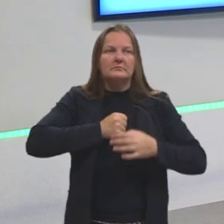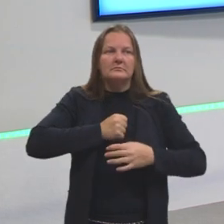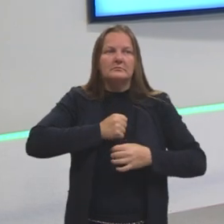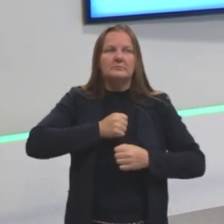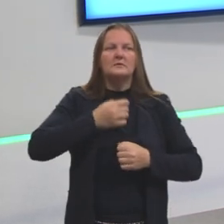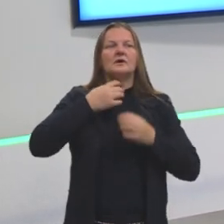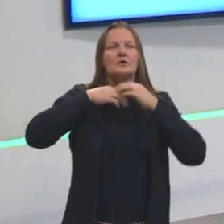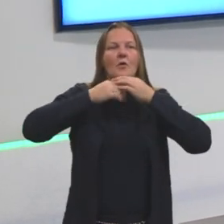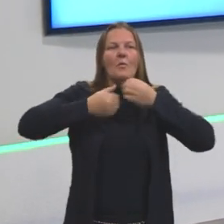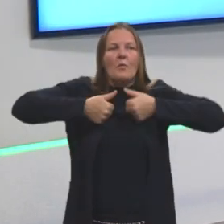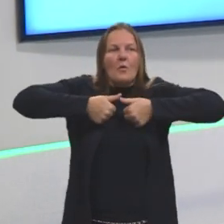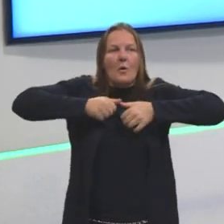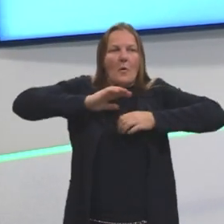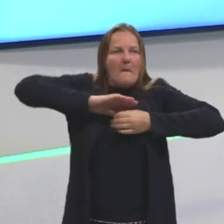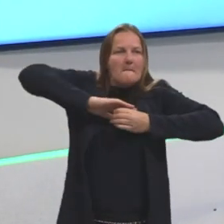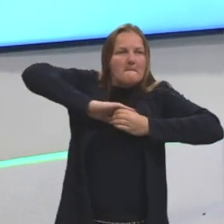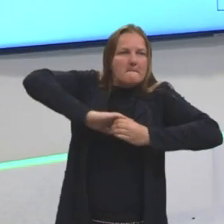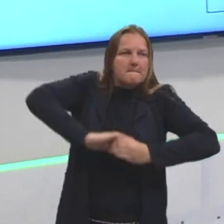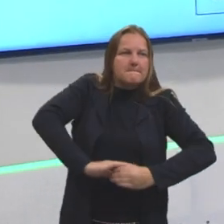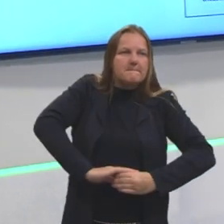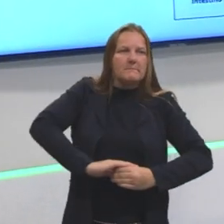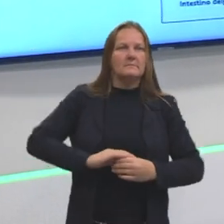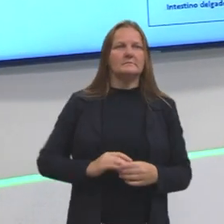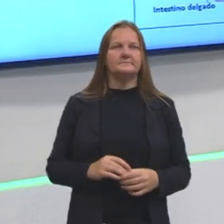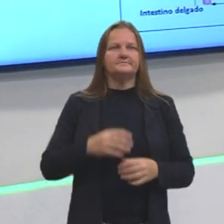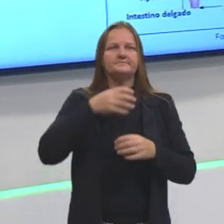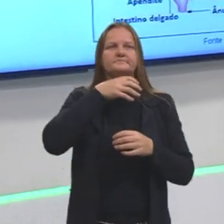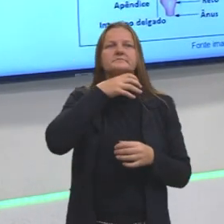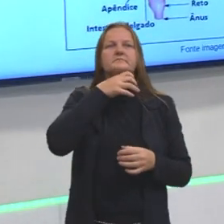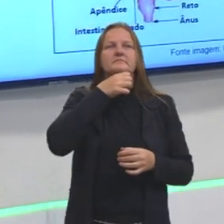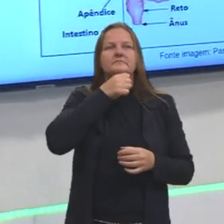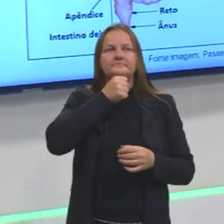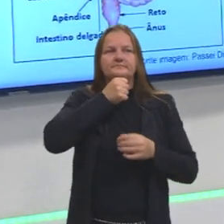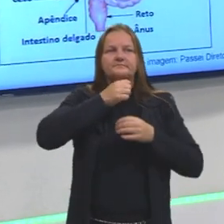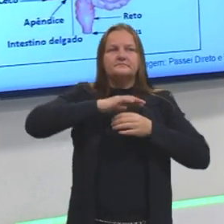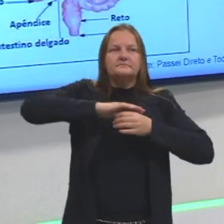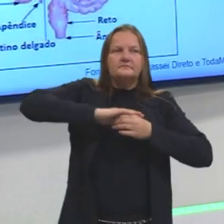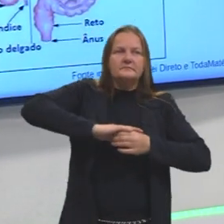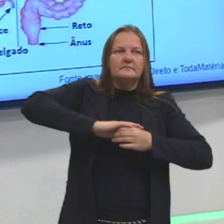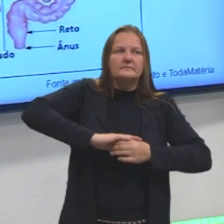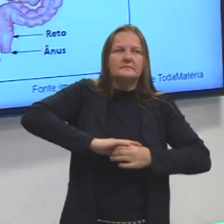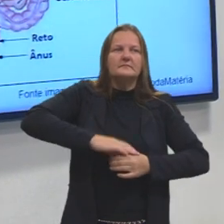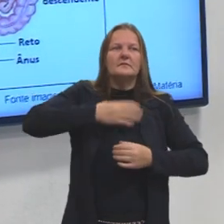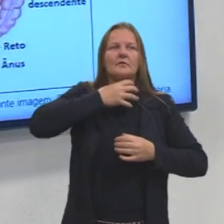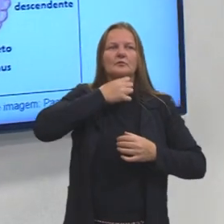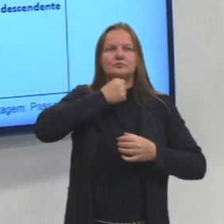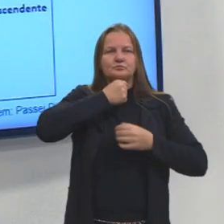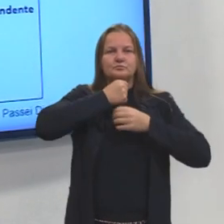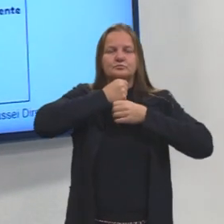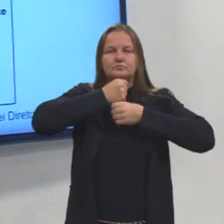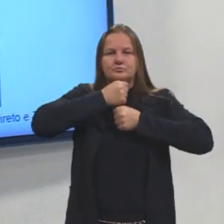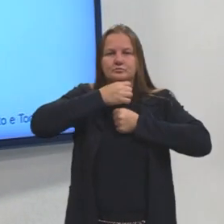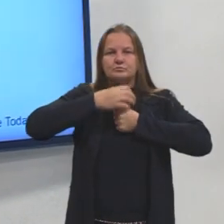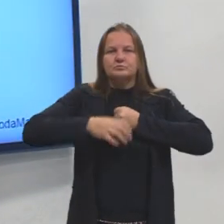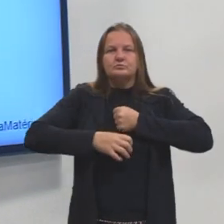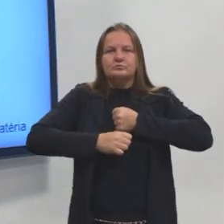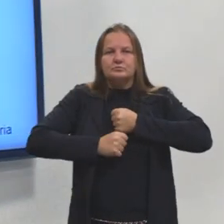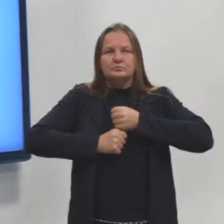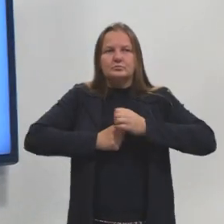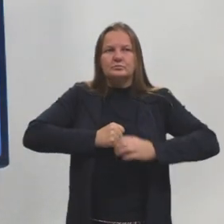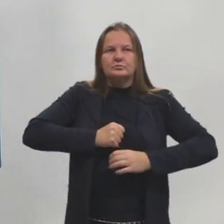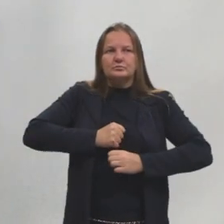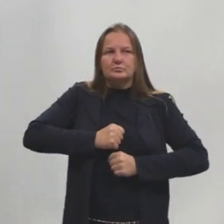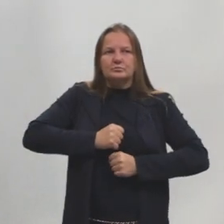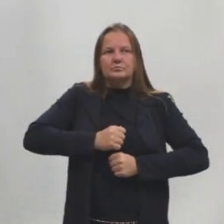Olha, aqui contrai, aqui relaxa. Então, o alimento vai sendo empurrado para o estômago através